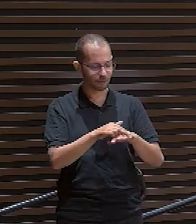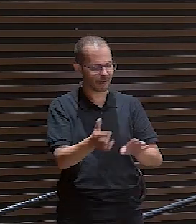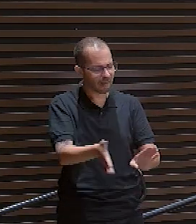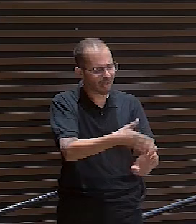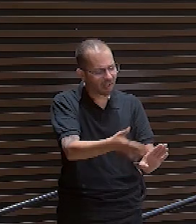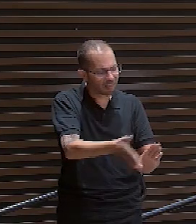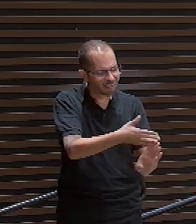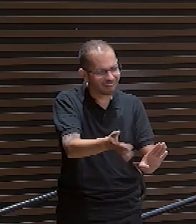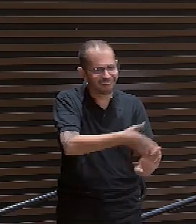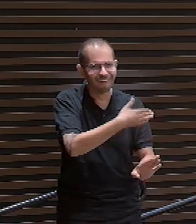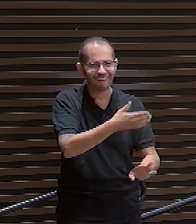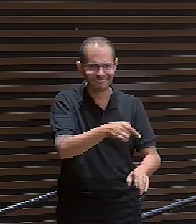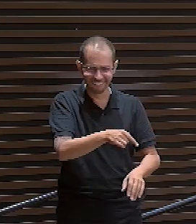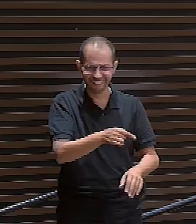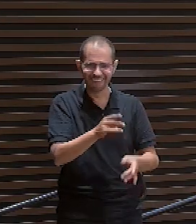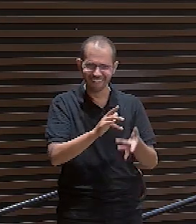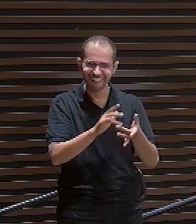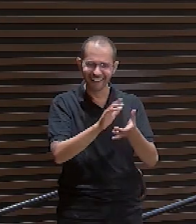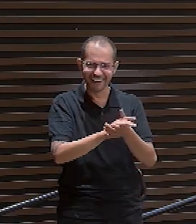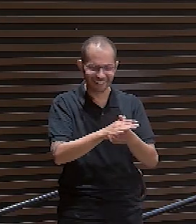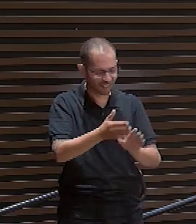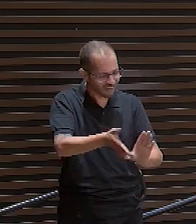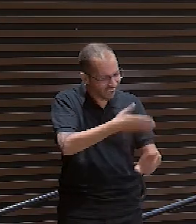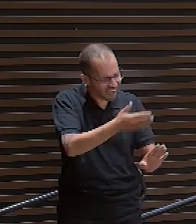marido? Eu já